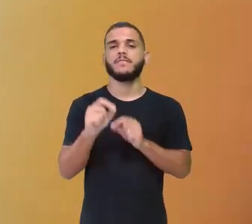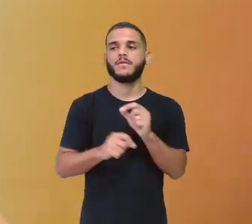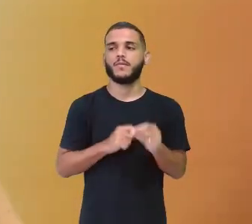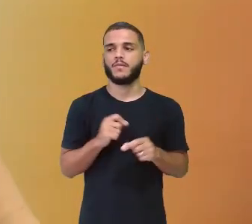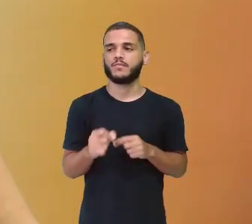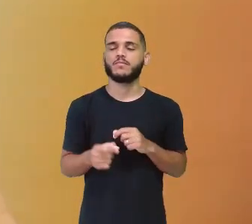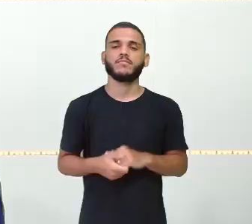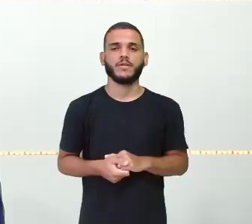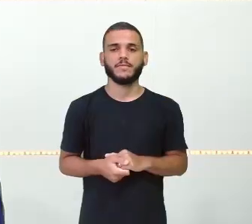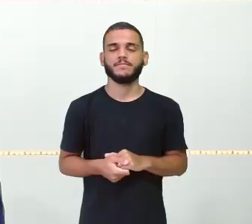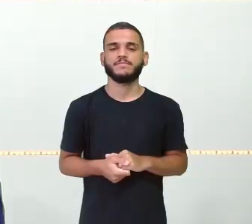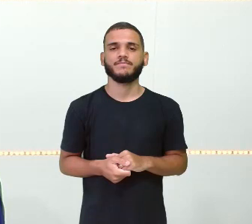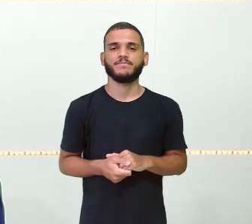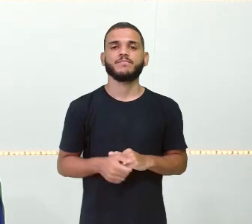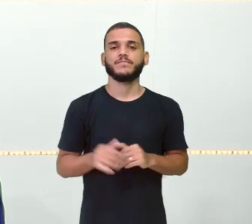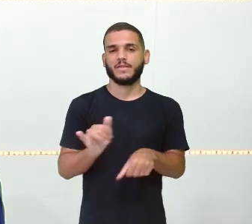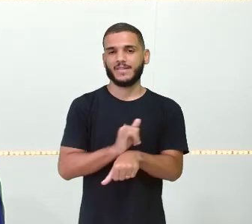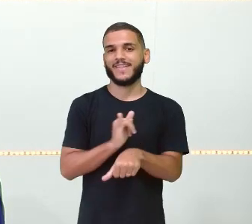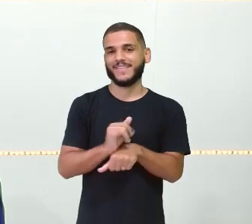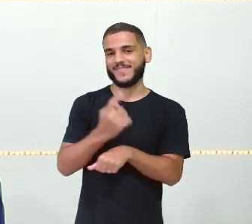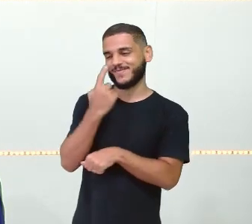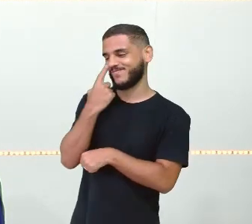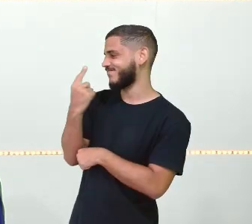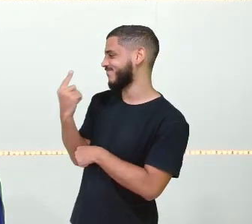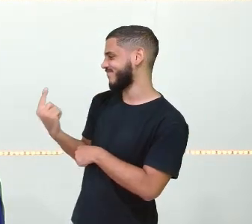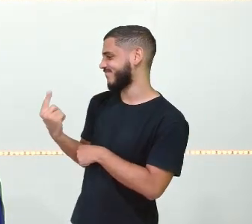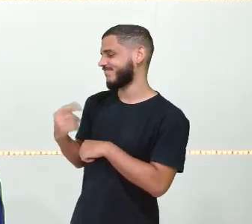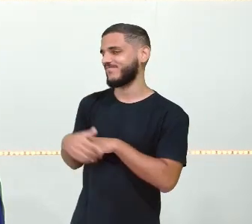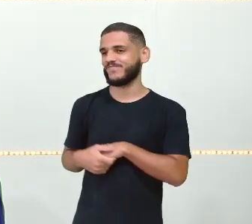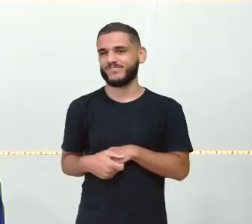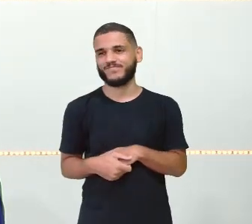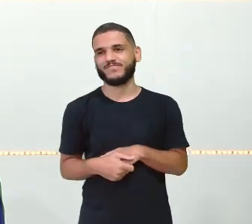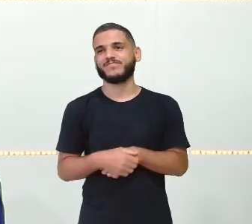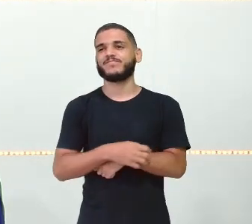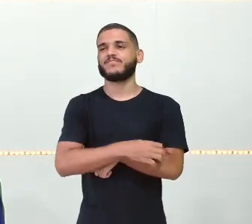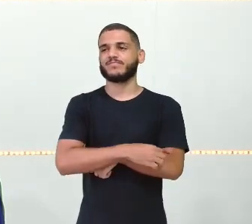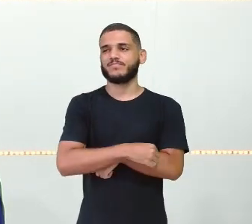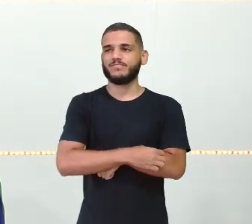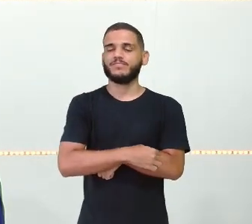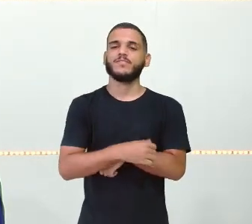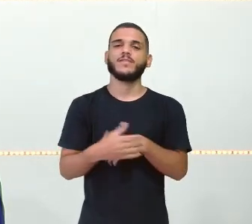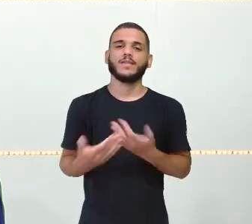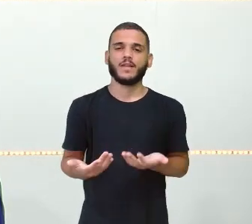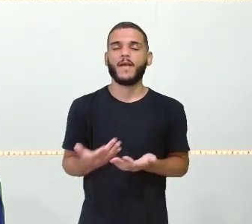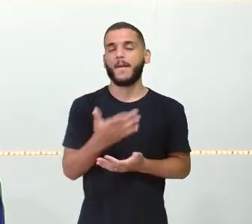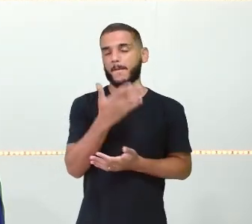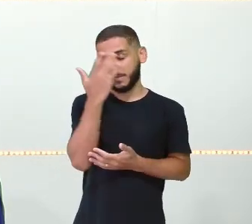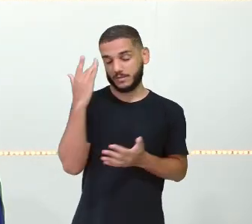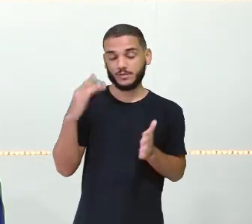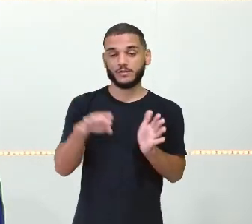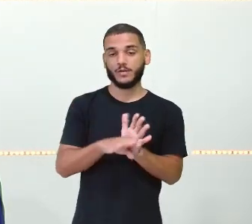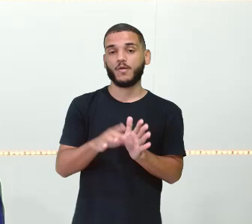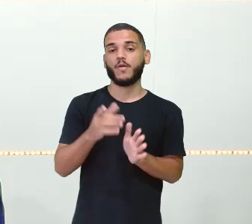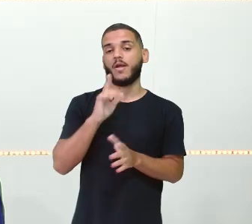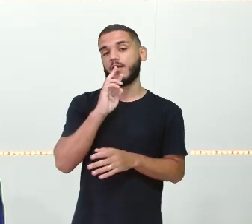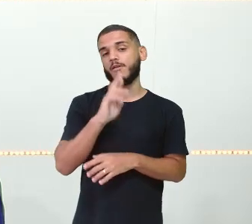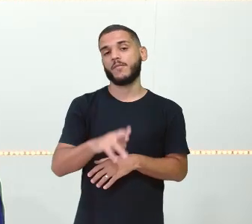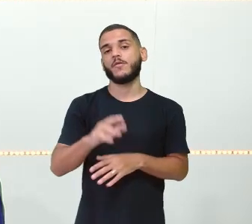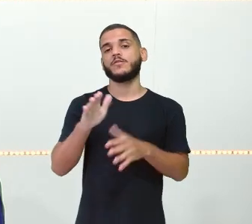essa forma aqui. Entenderam? Então, para essa adivinha, quem chegou à resposta